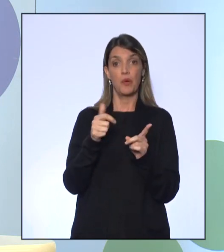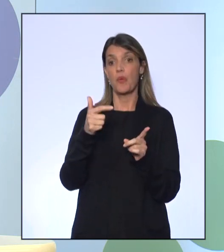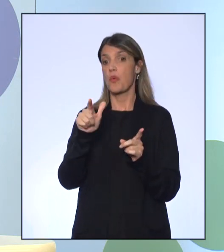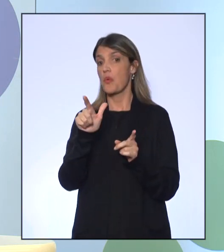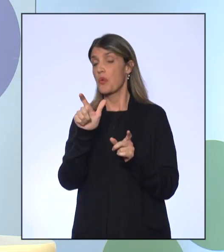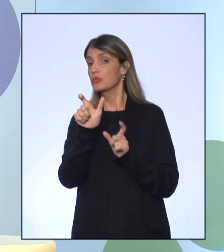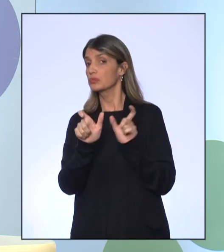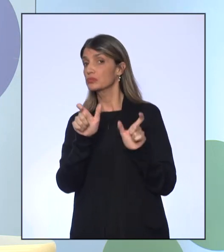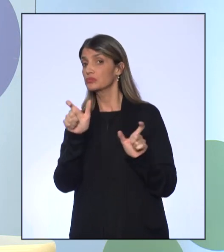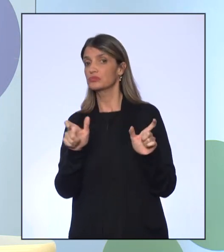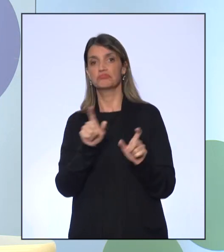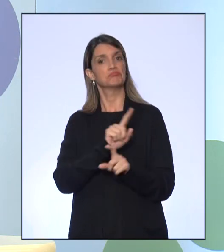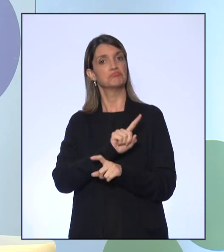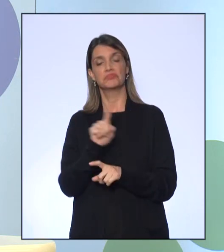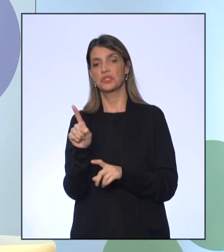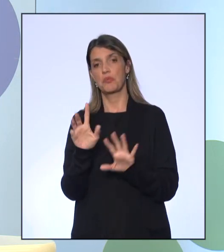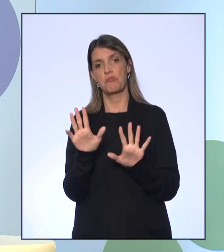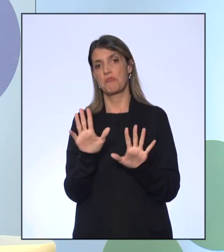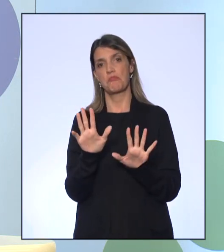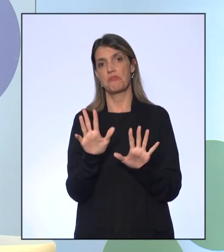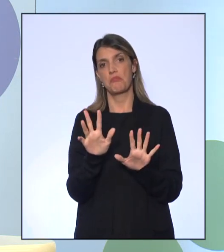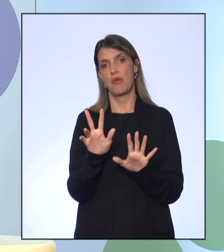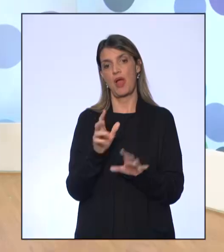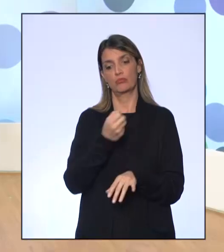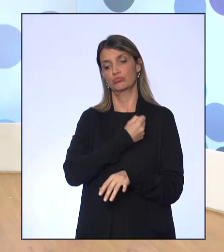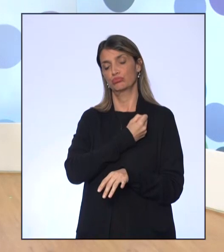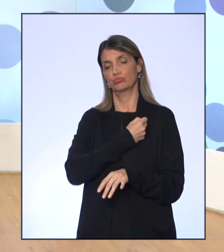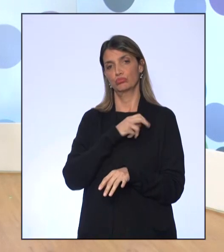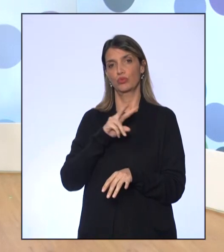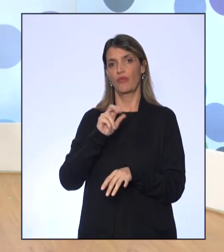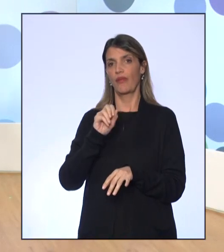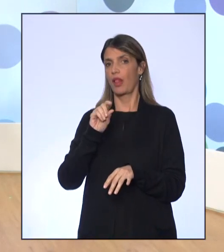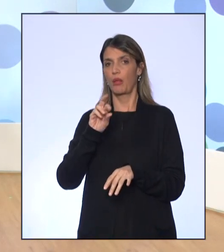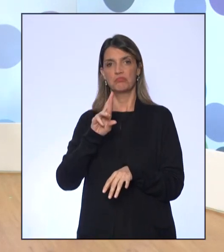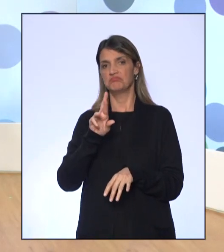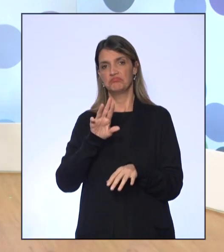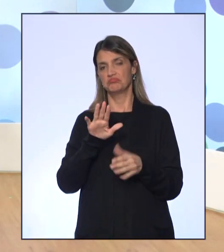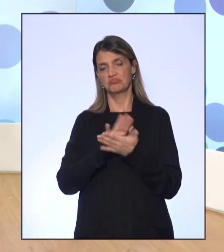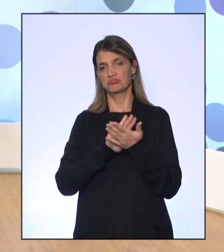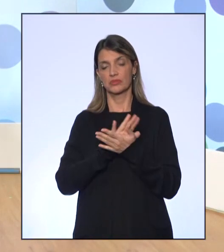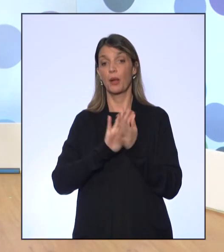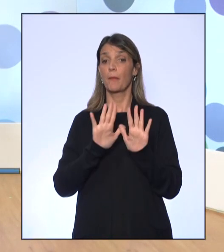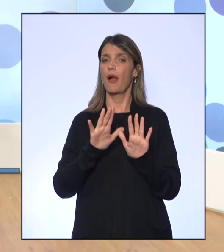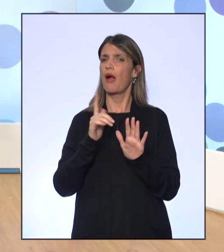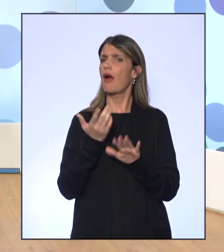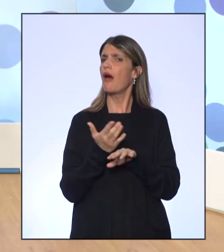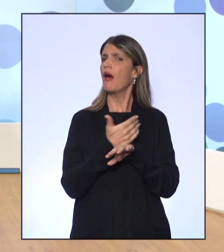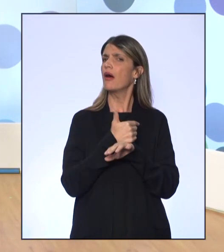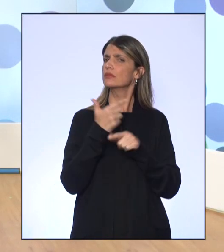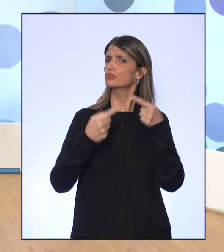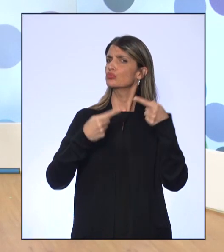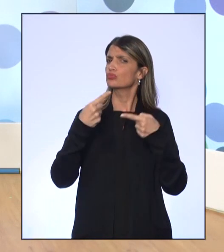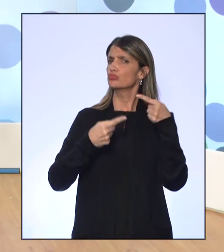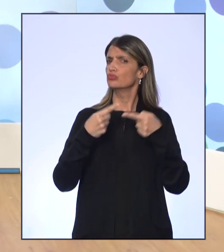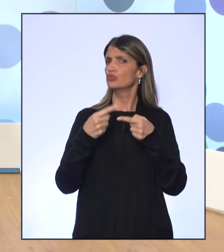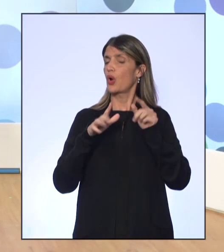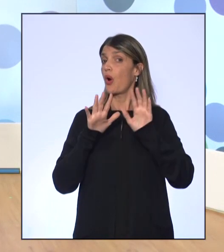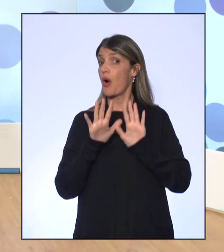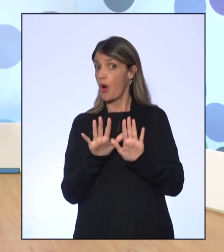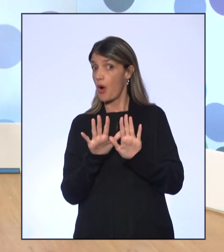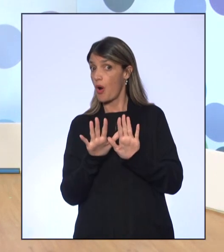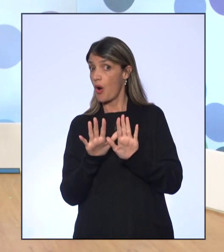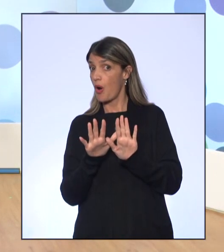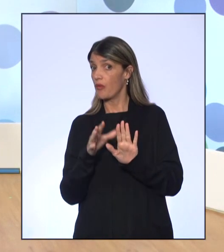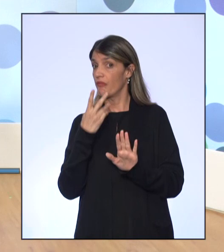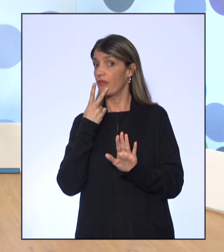não, mas acabou não dando valor. Só que antes da gente discutir um pouquinho mais sobre isso, vale muito a pena eu